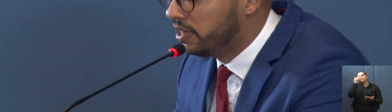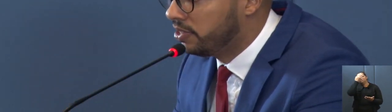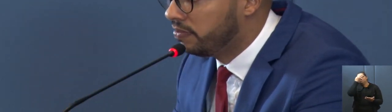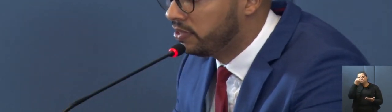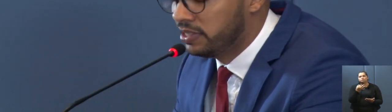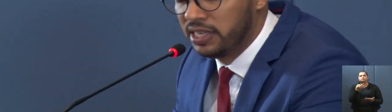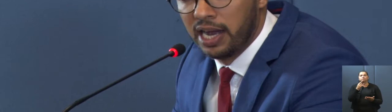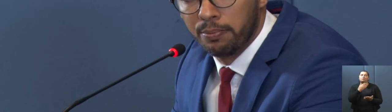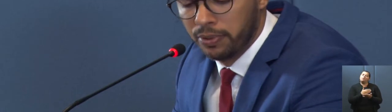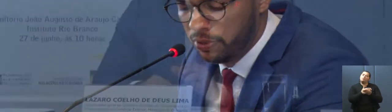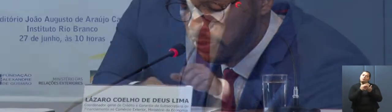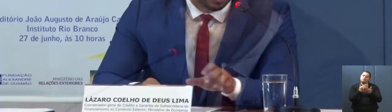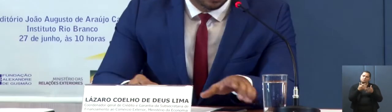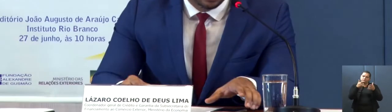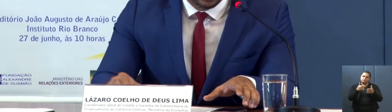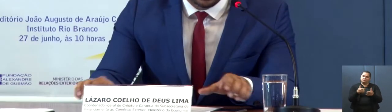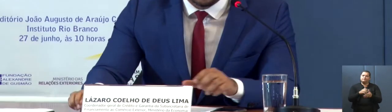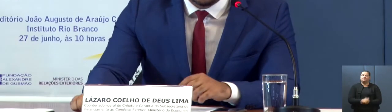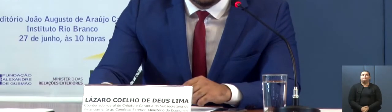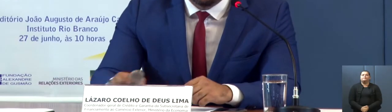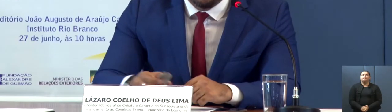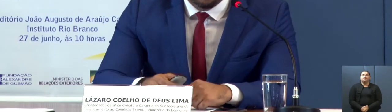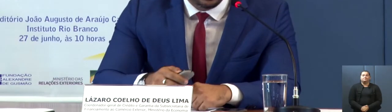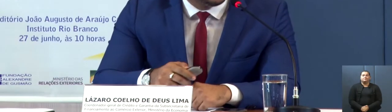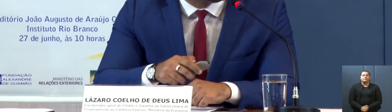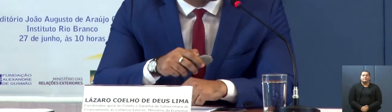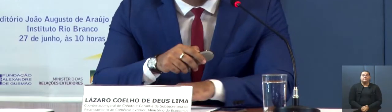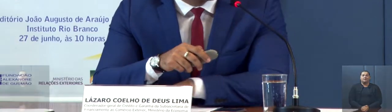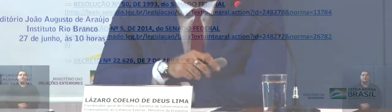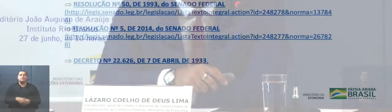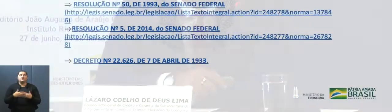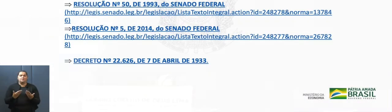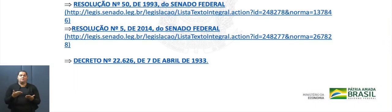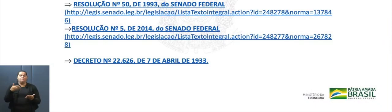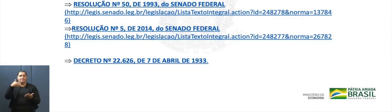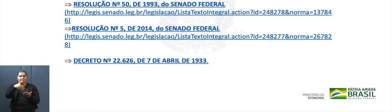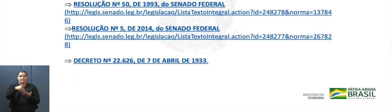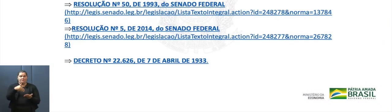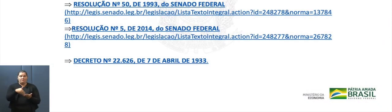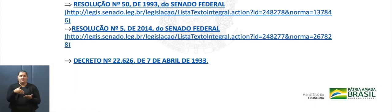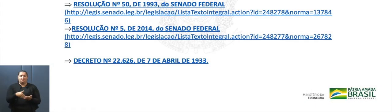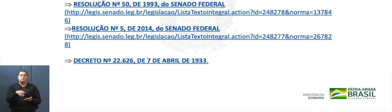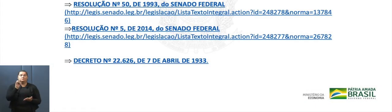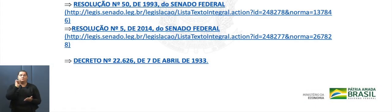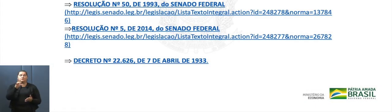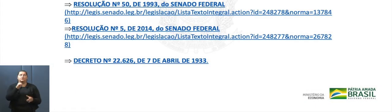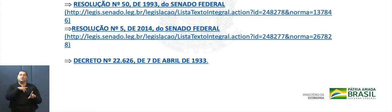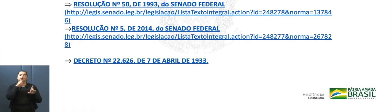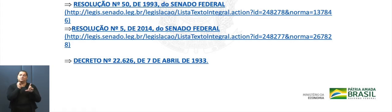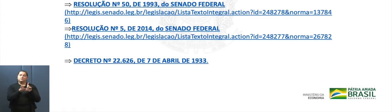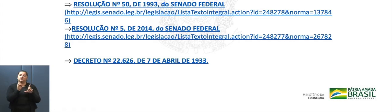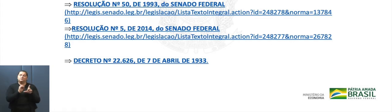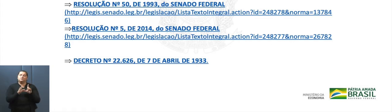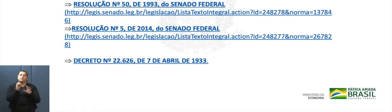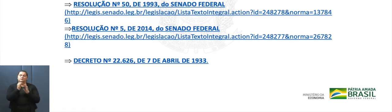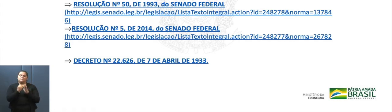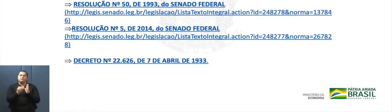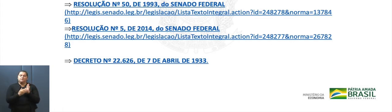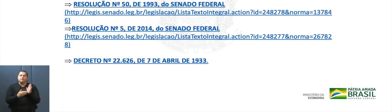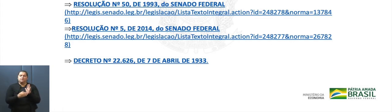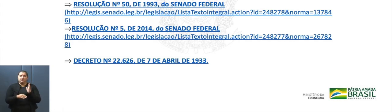estratégias e iniciativas nesse campo. Por fim, a gente decidiu colocar aqui apenas a legislação que se aplica, caso vocês tenham